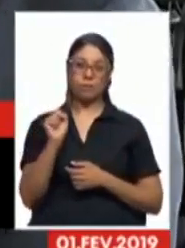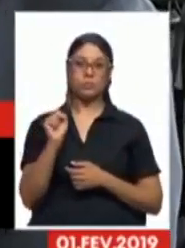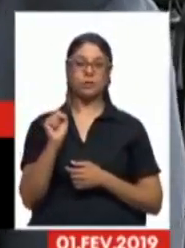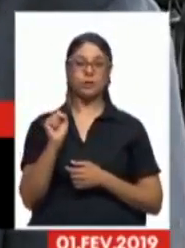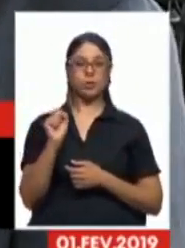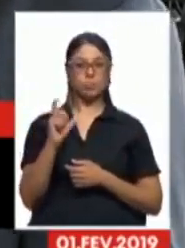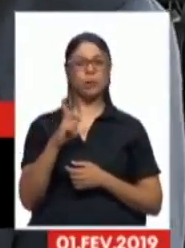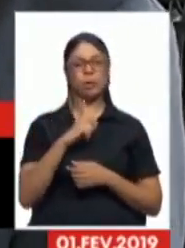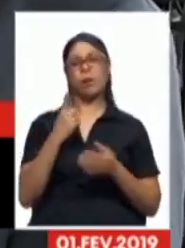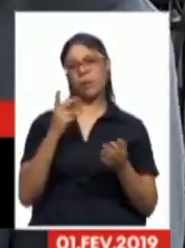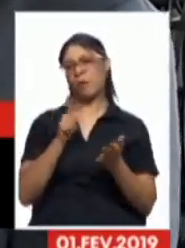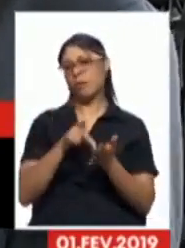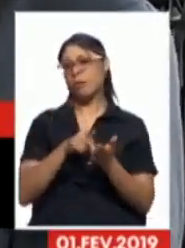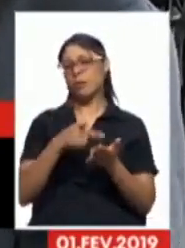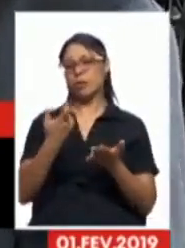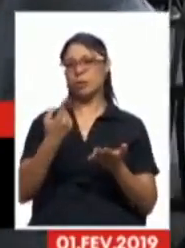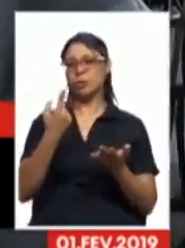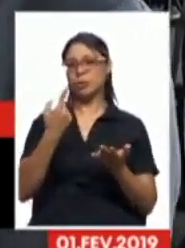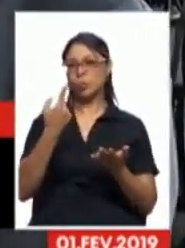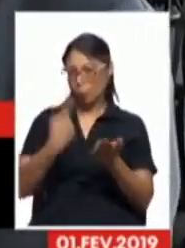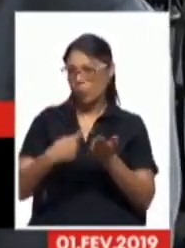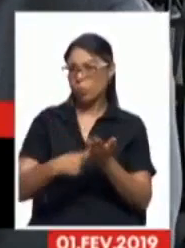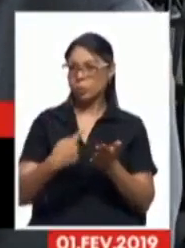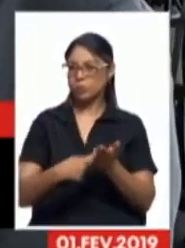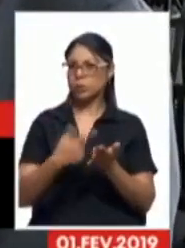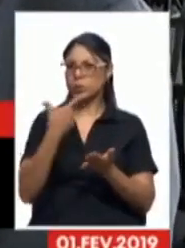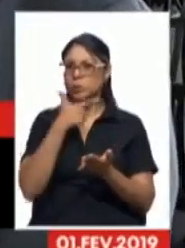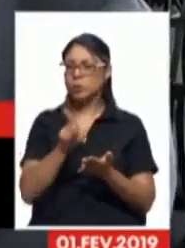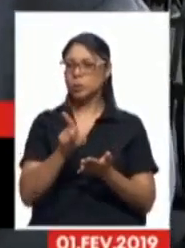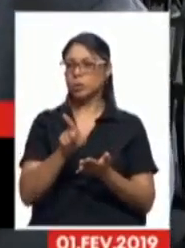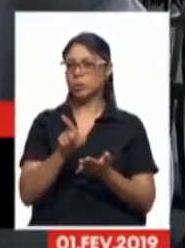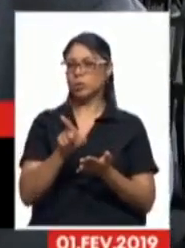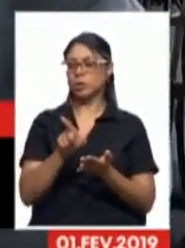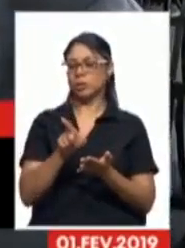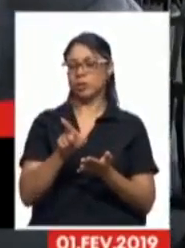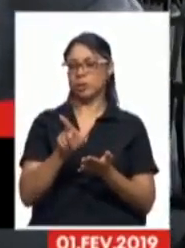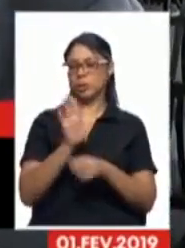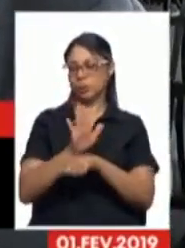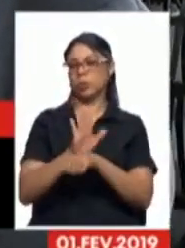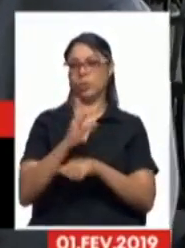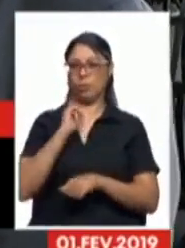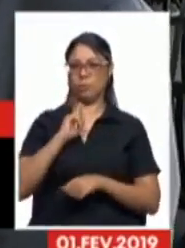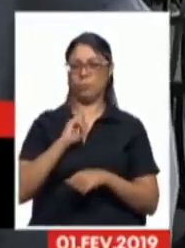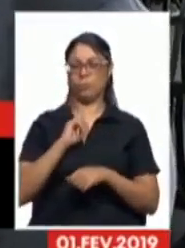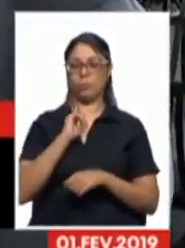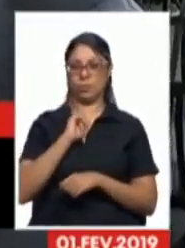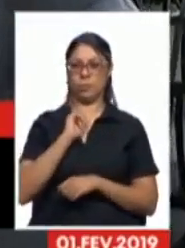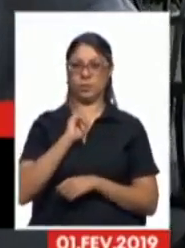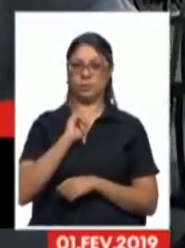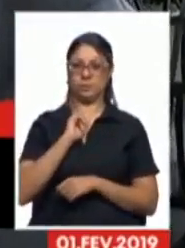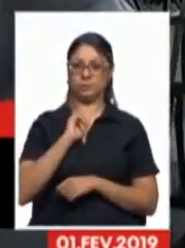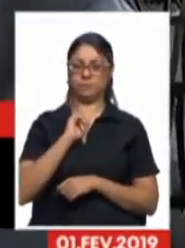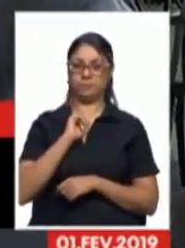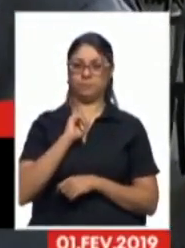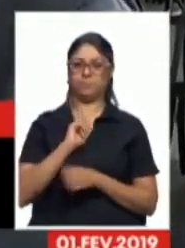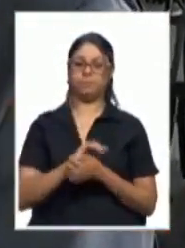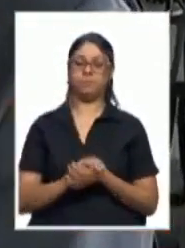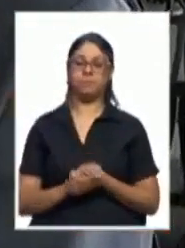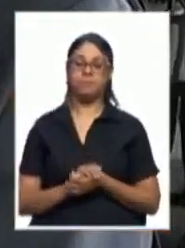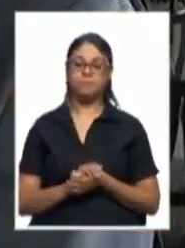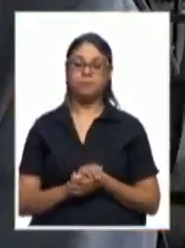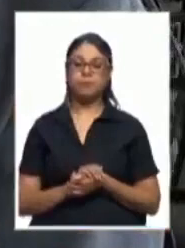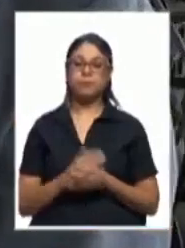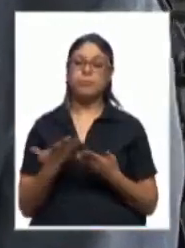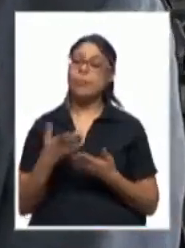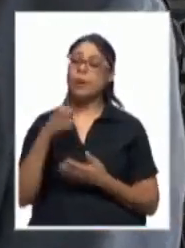imbuídos nesse processo de recuperar Minas Gerais. Minas não pode andar a reboque mais no Brasil, como tem andado nesses últimos anos. E o município? Qual a